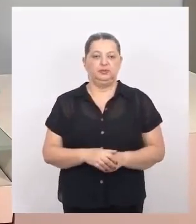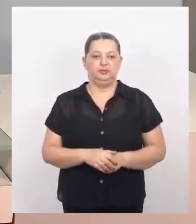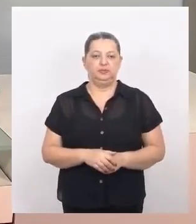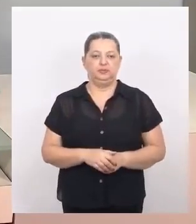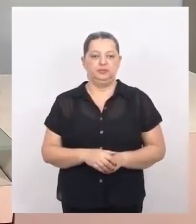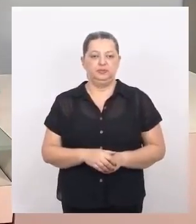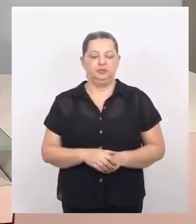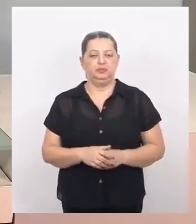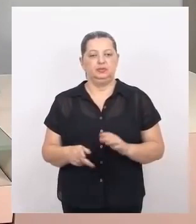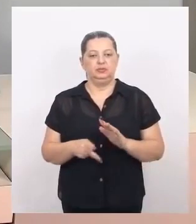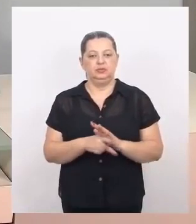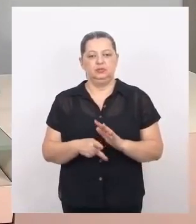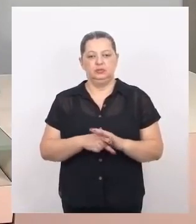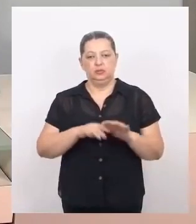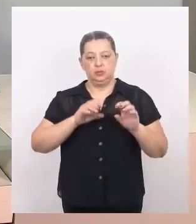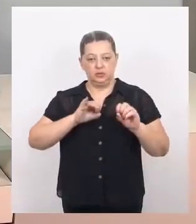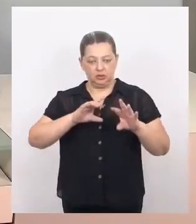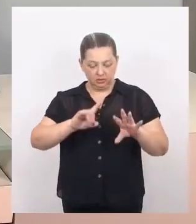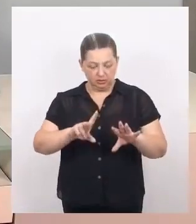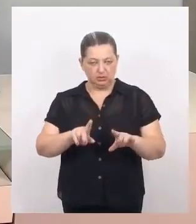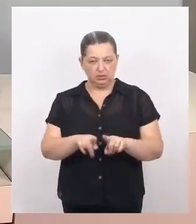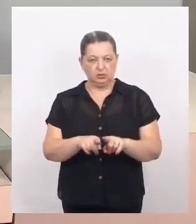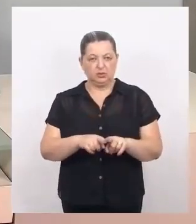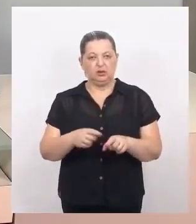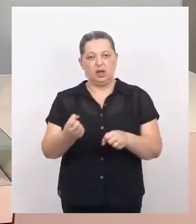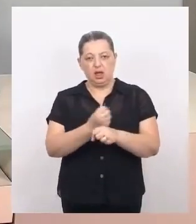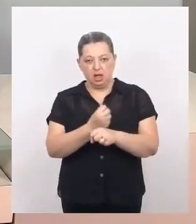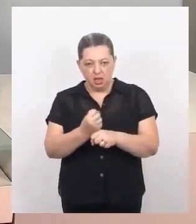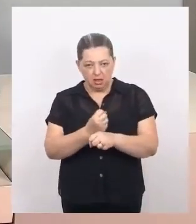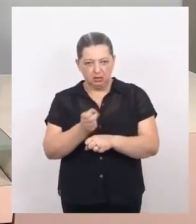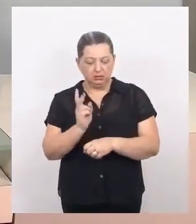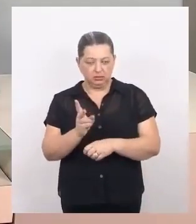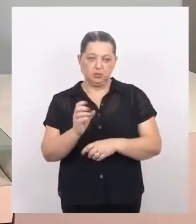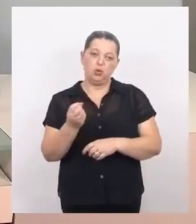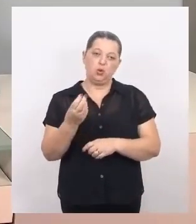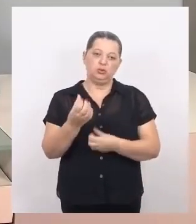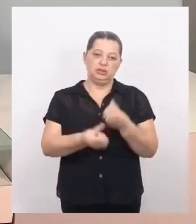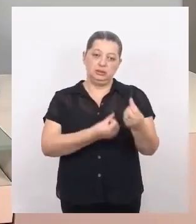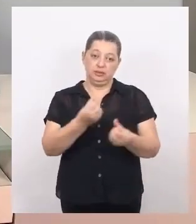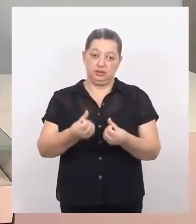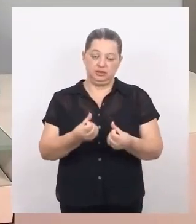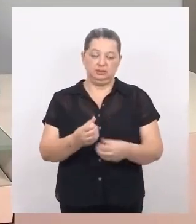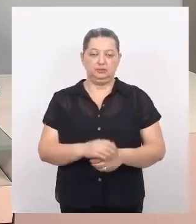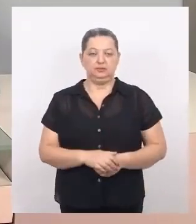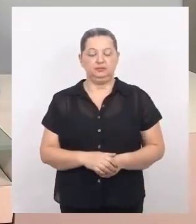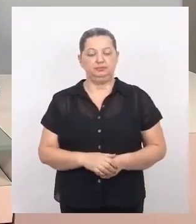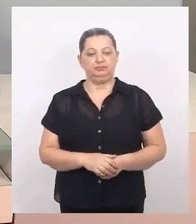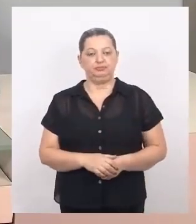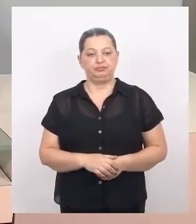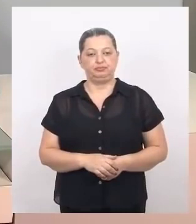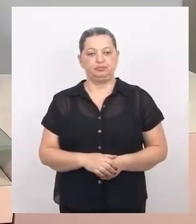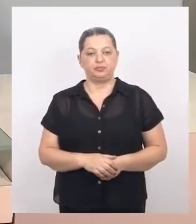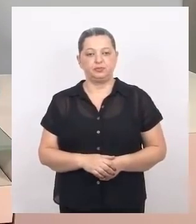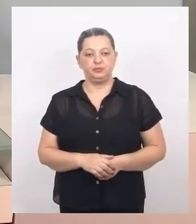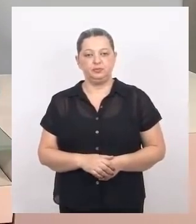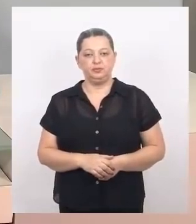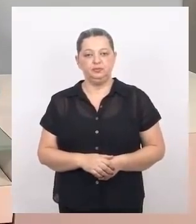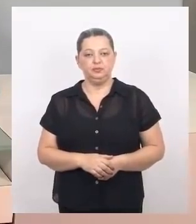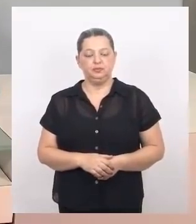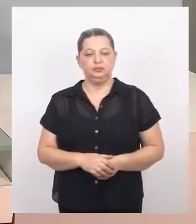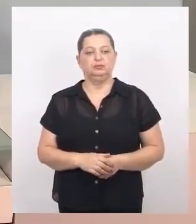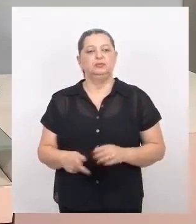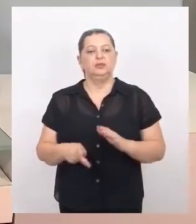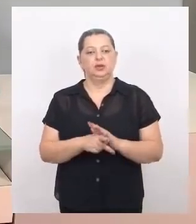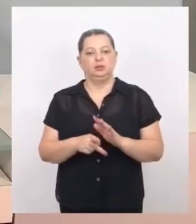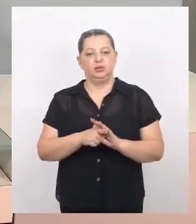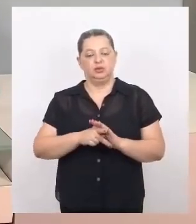Inova no ensino fundamental são anuais ou semestrais? Inova sempre anual. O Inova, gente,